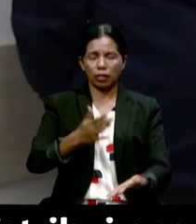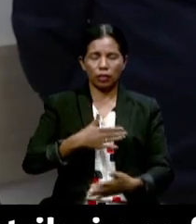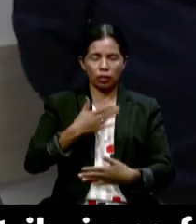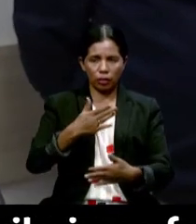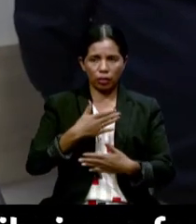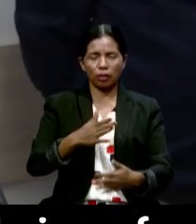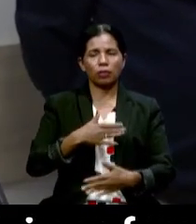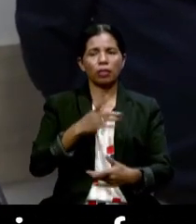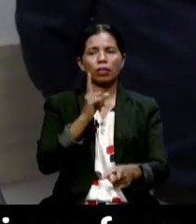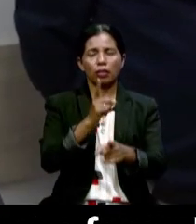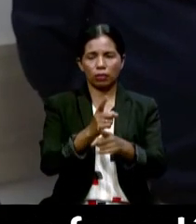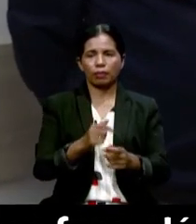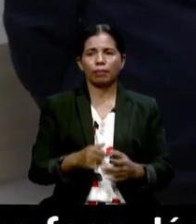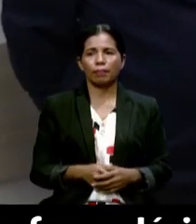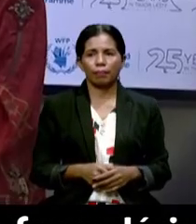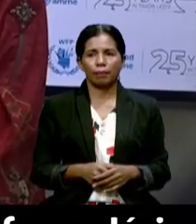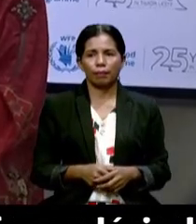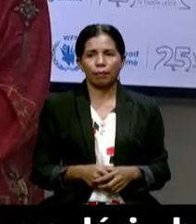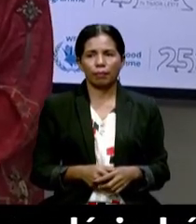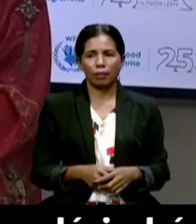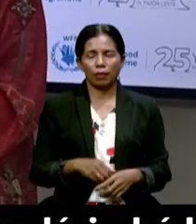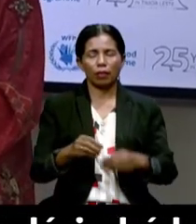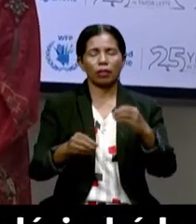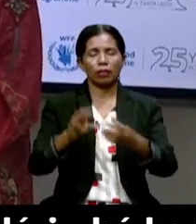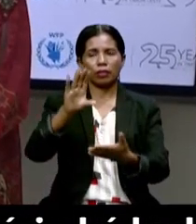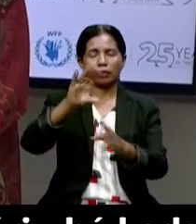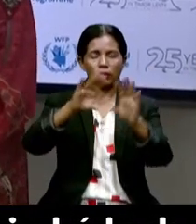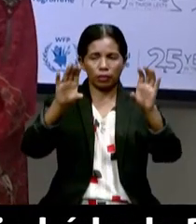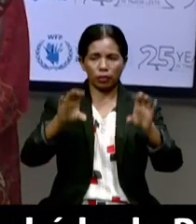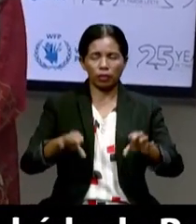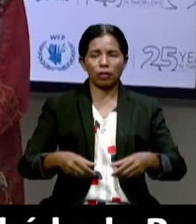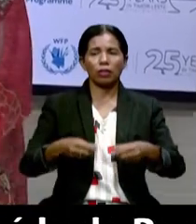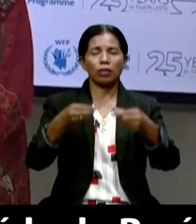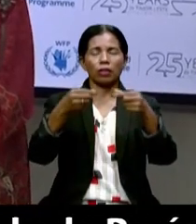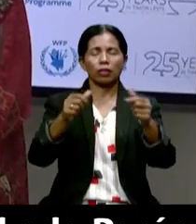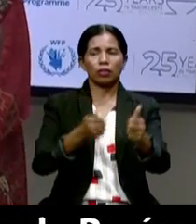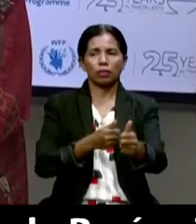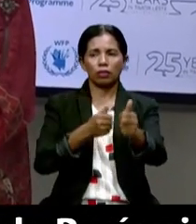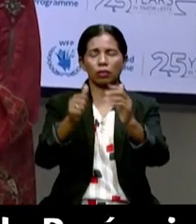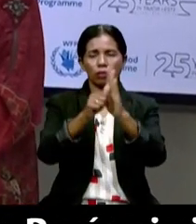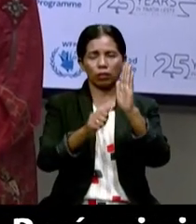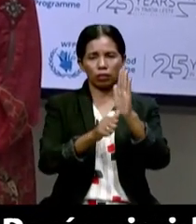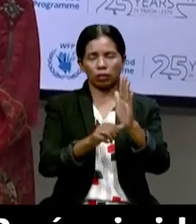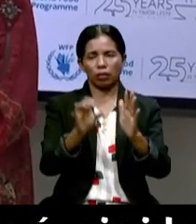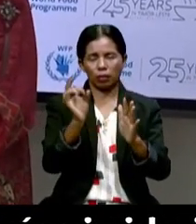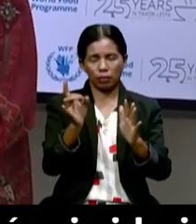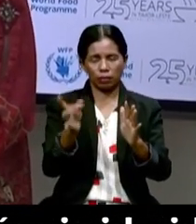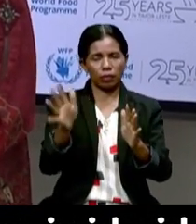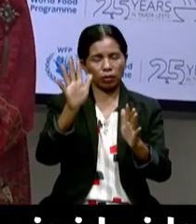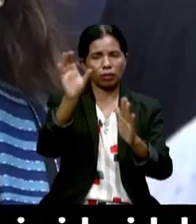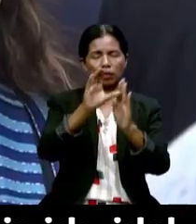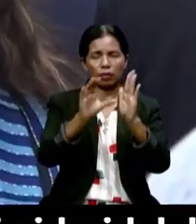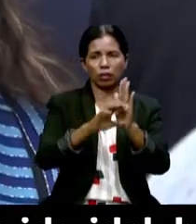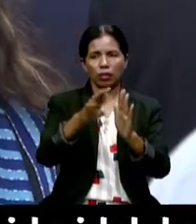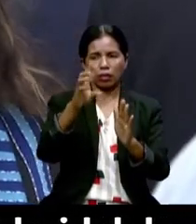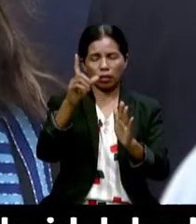me contente tebes ba idame. It's very nice. Condecoração se festaru ba Cecília Garzón, né, baseia ba artigo valor resilima, Constituição